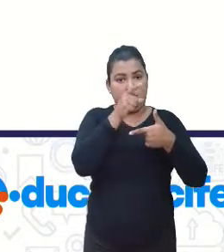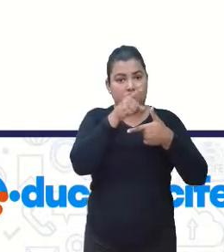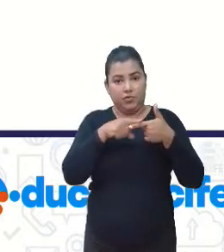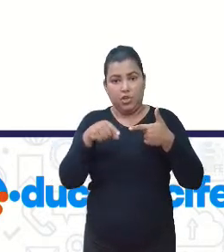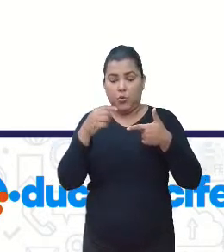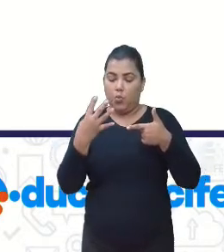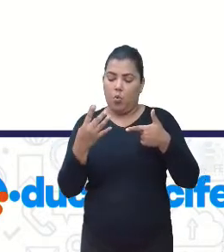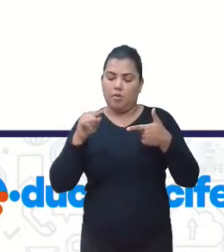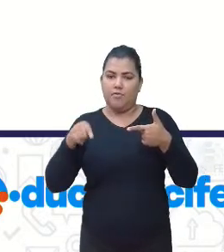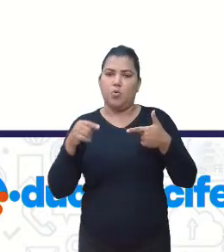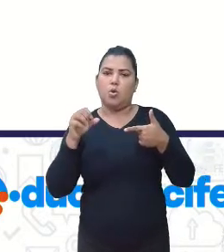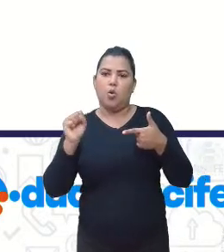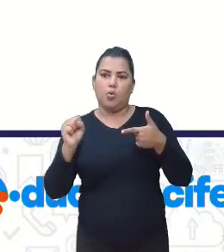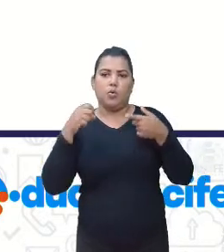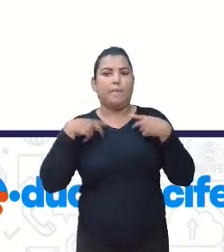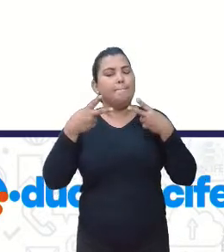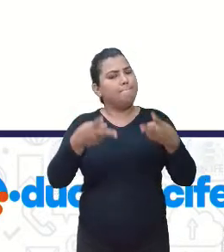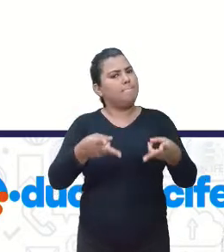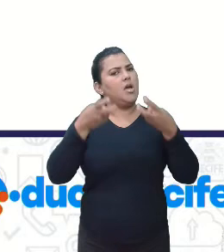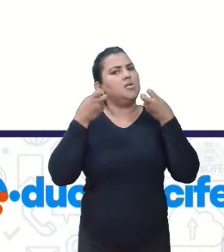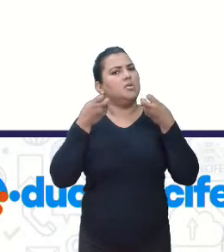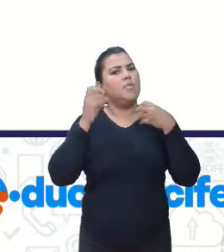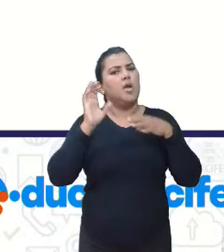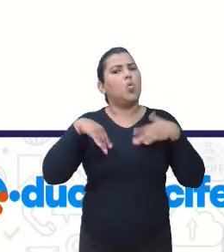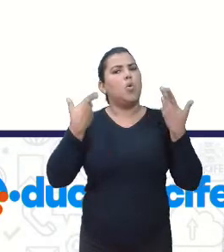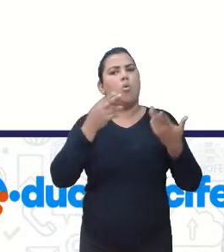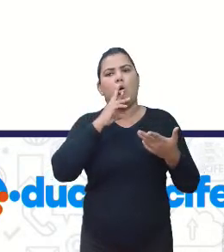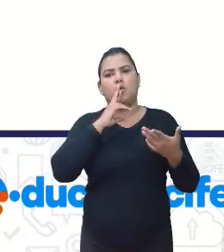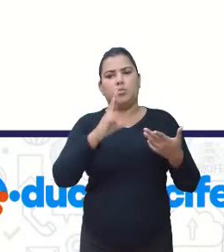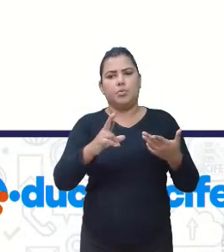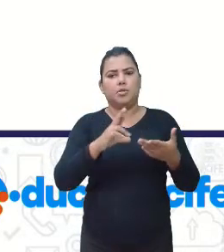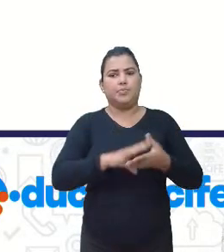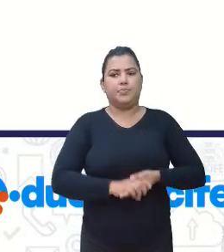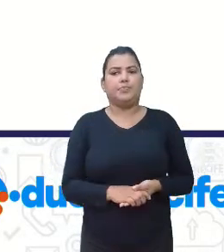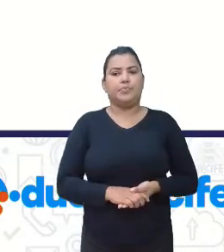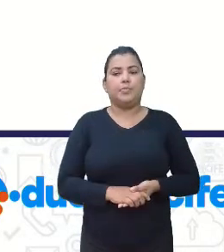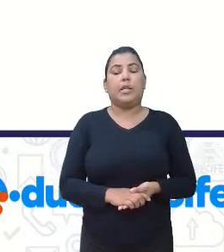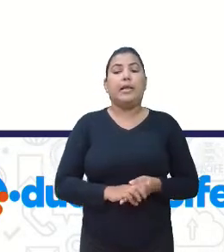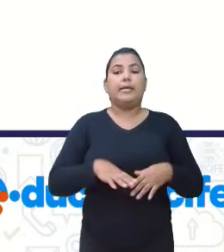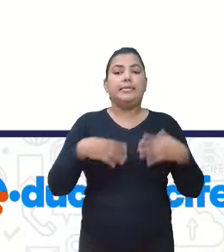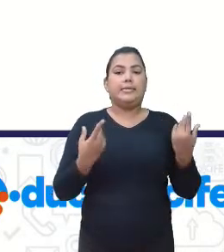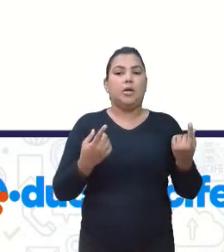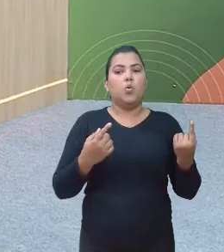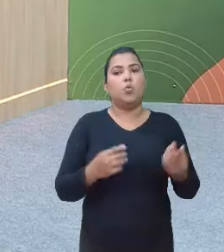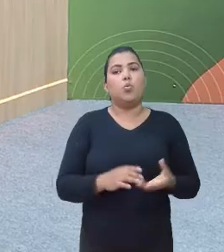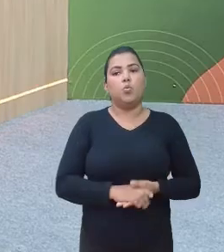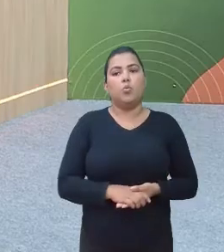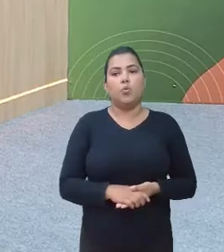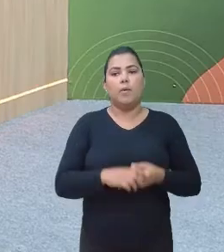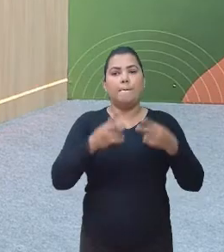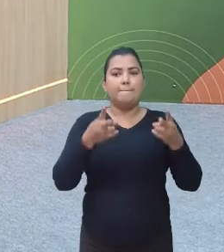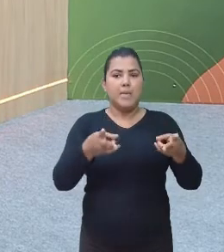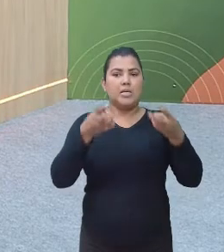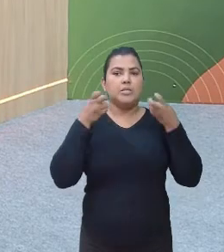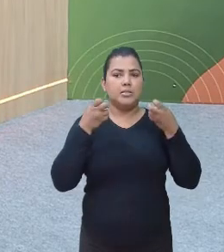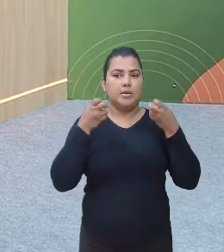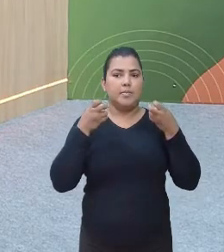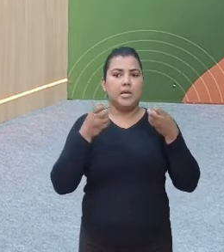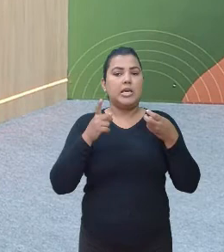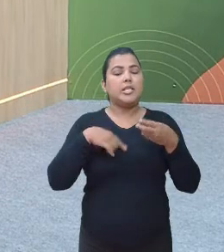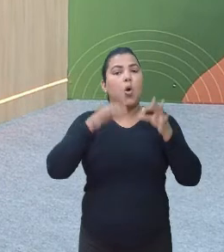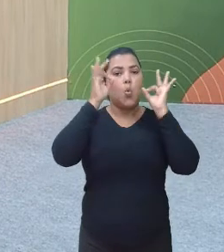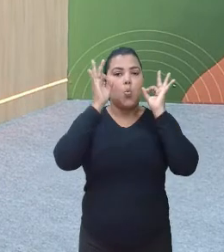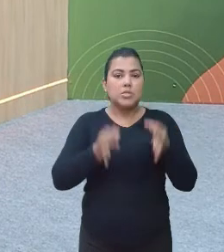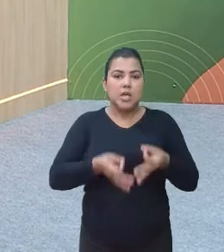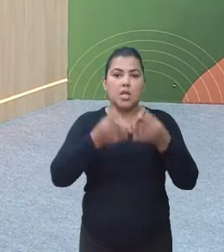tenho que observar os resultados. No caso da largura com a largura, a altura com a altura, perceba que deu o